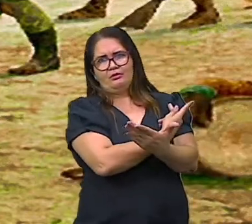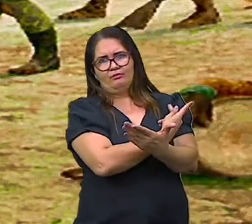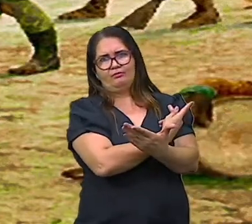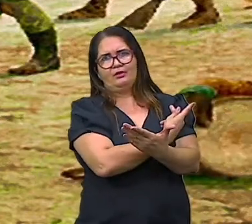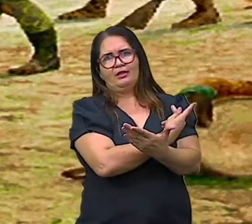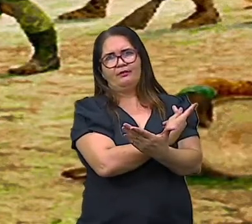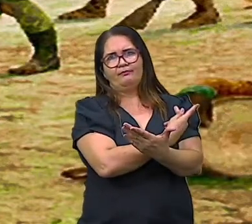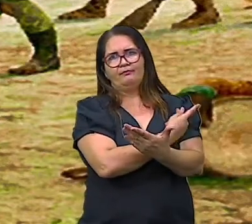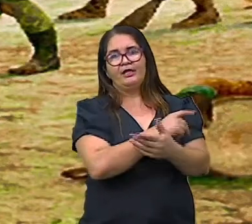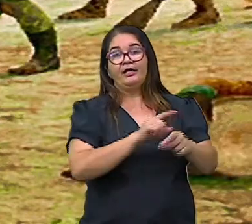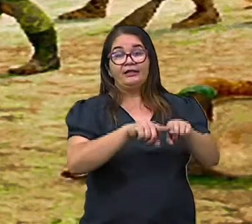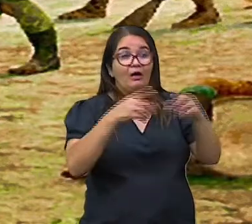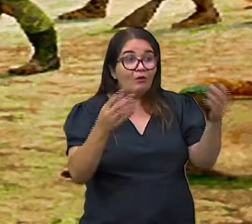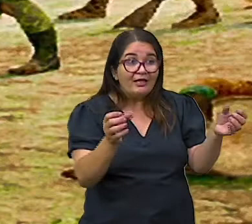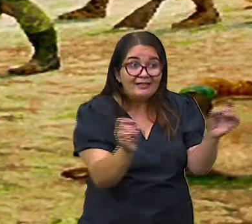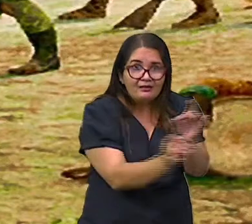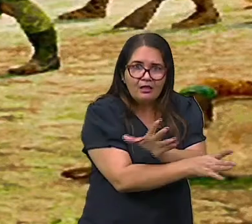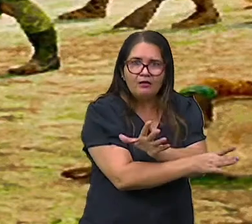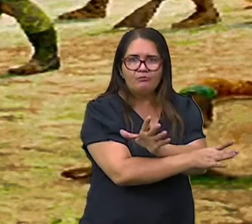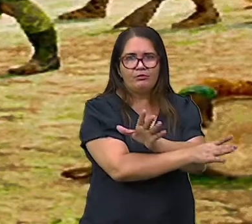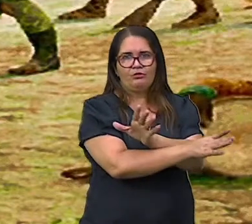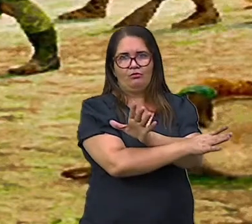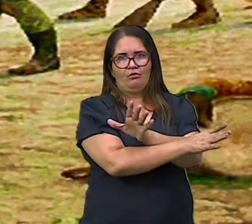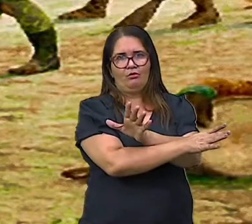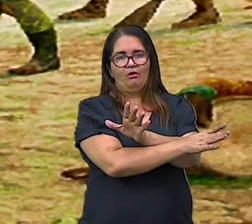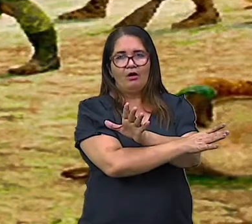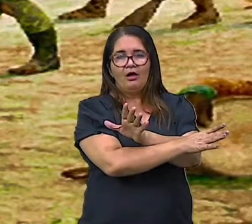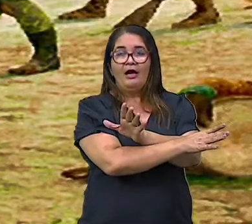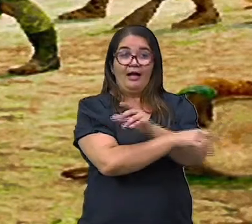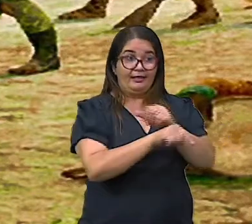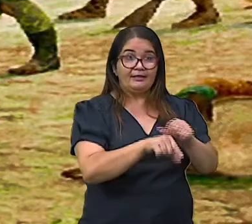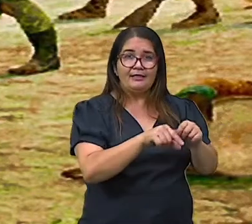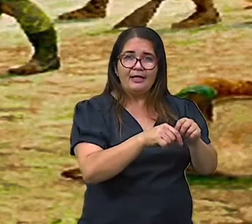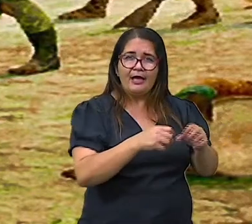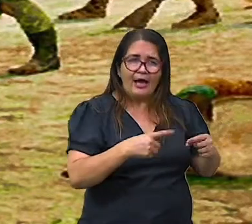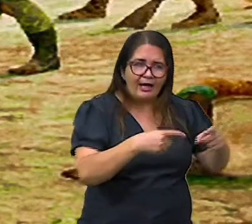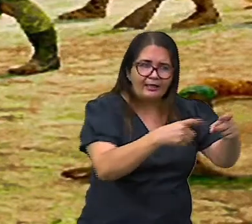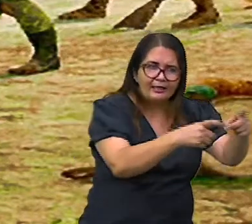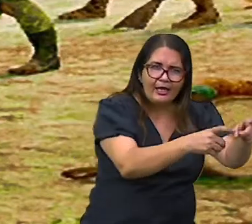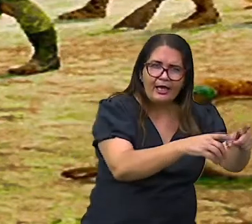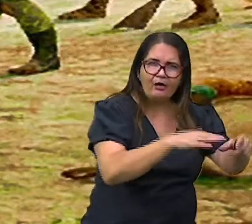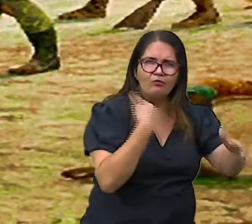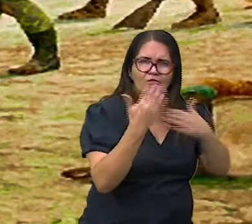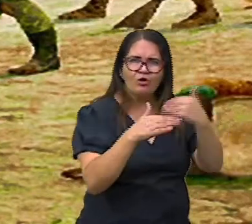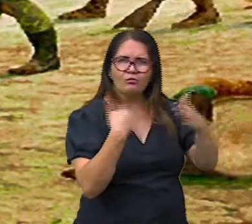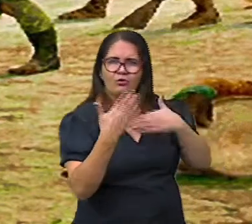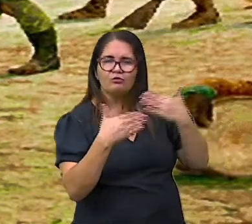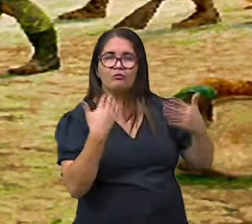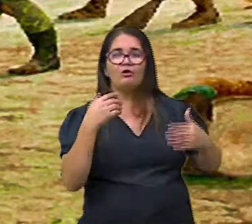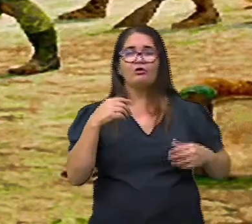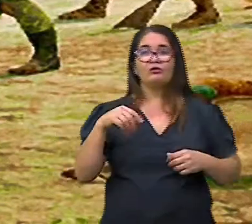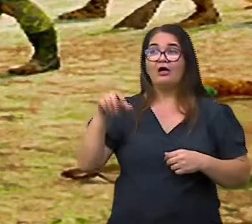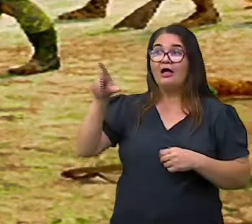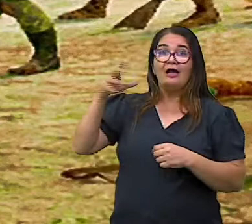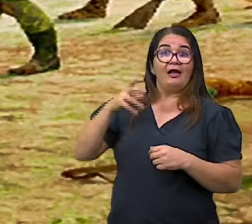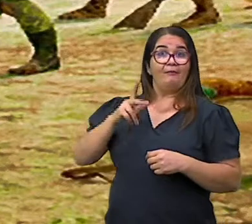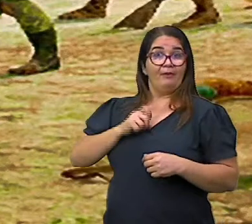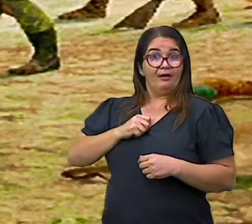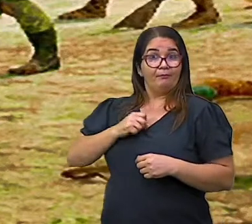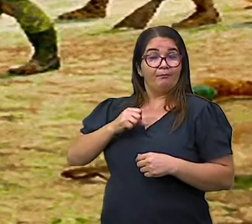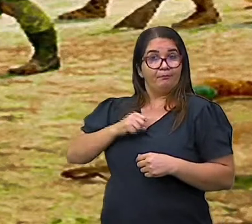a nossa independência. Esse reconhecimento foi formalizado em 1825 por meio